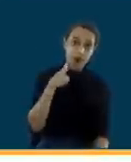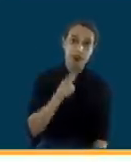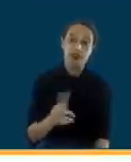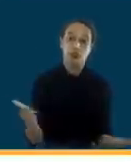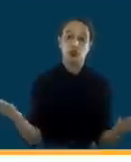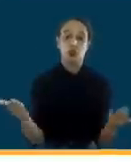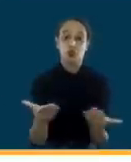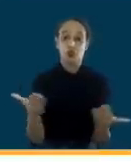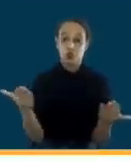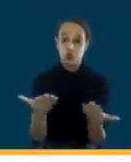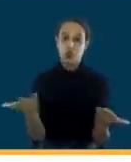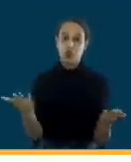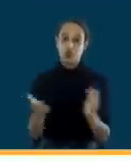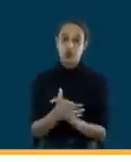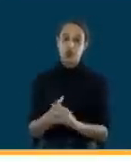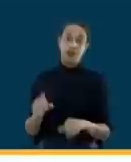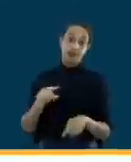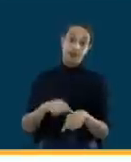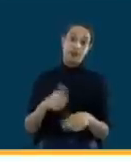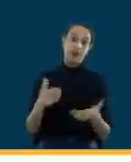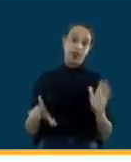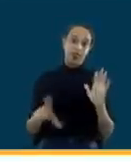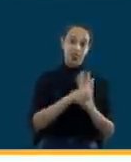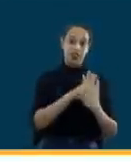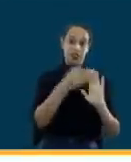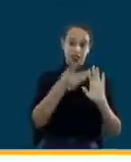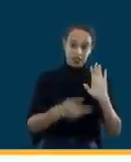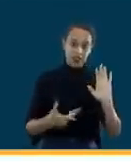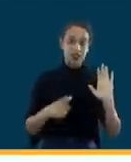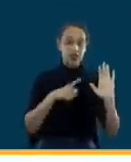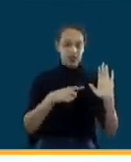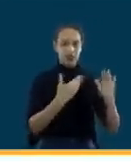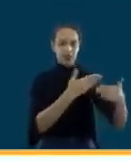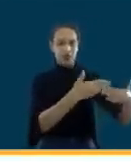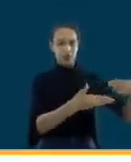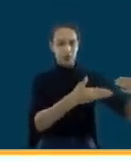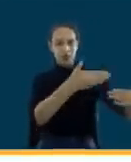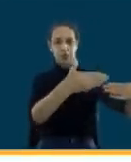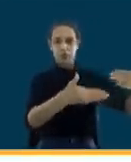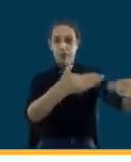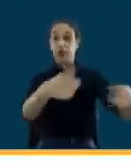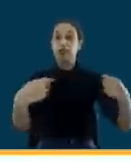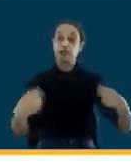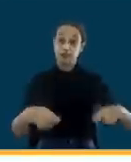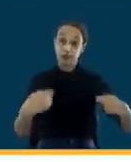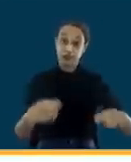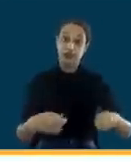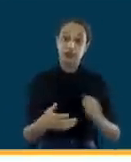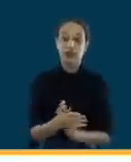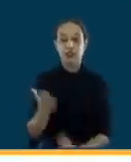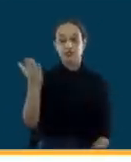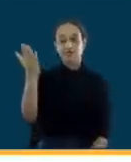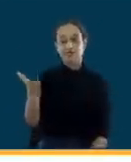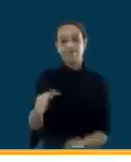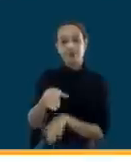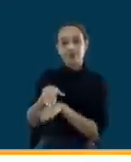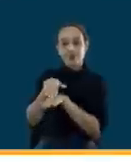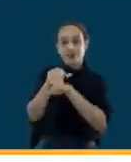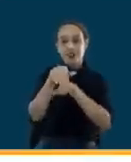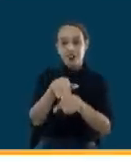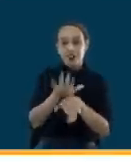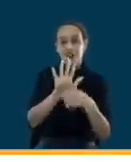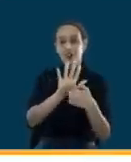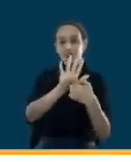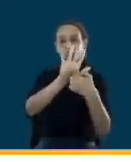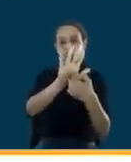nessa Lei Aldir Blanc, que tem aí muito caminho, muita estrada, muita construção, e a fala do senhor revela toda essa